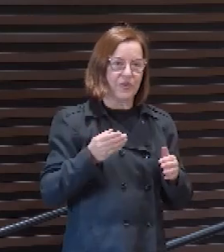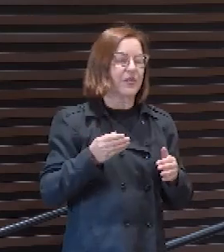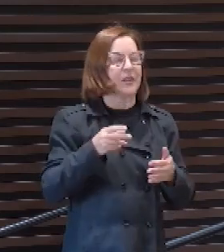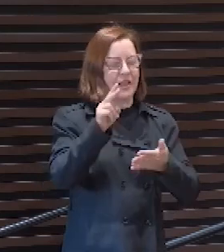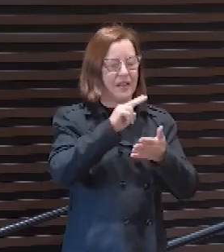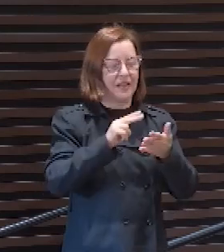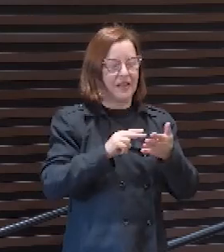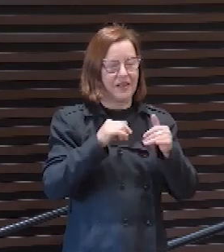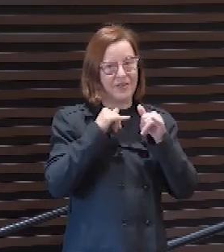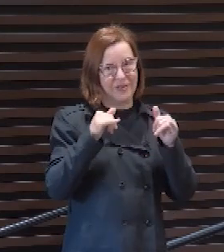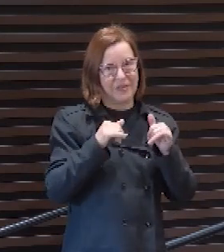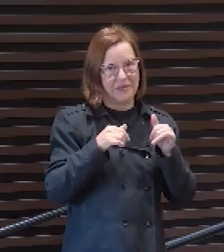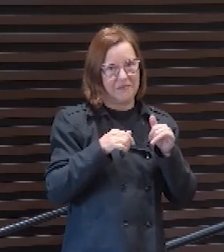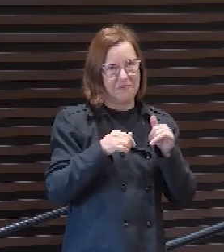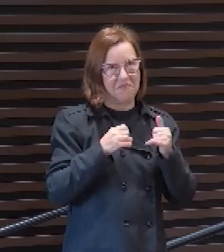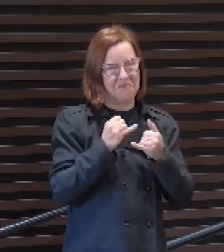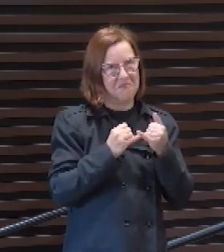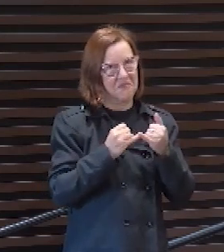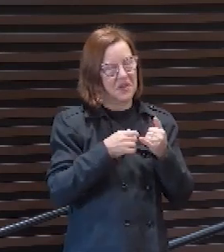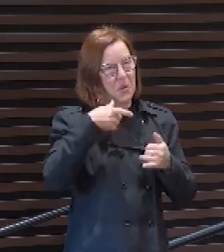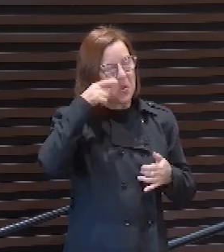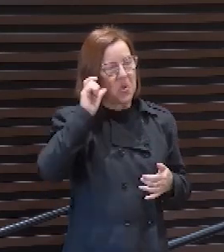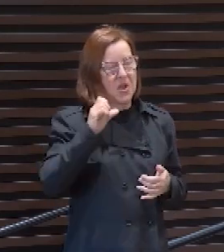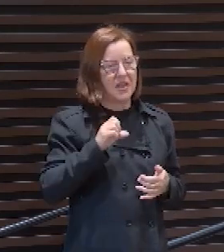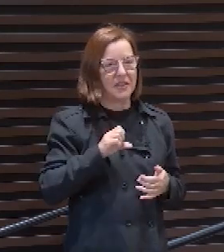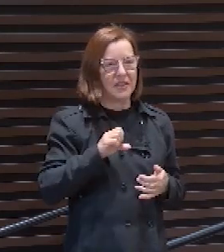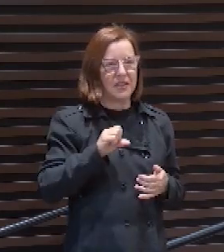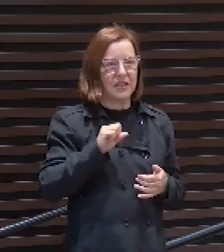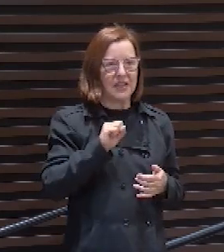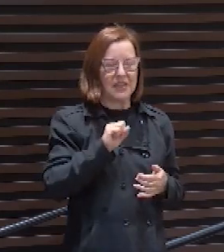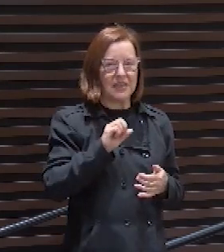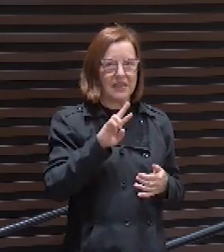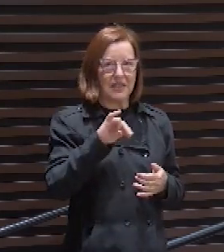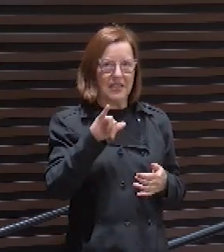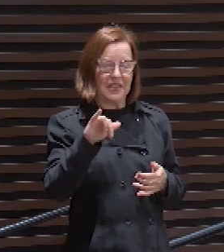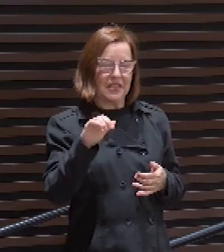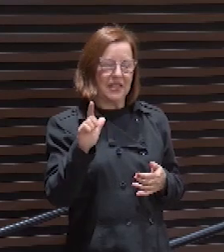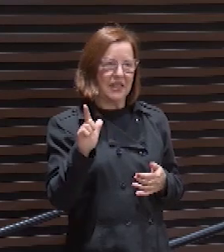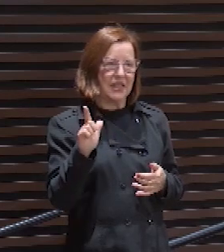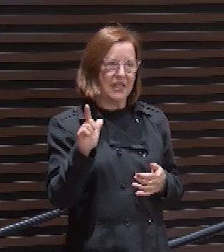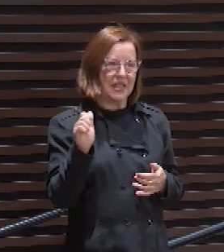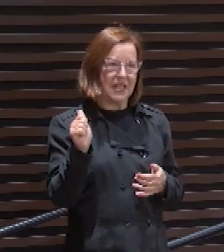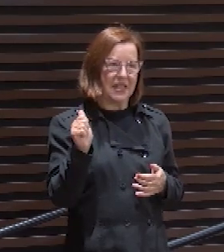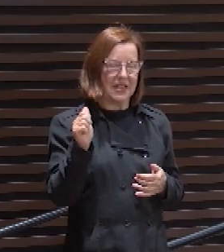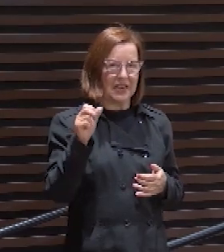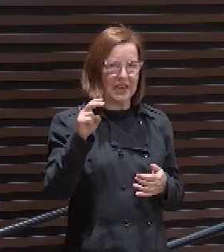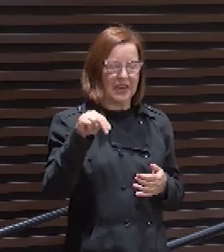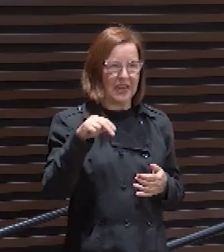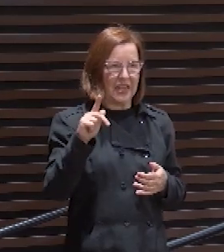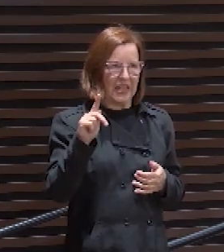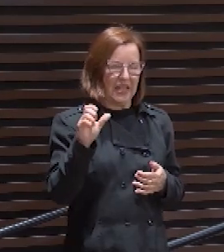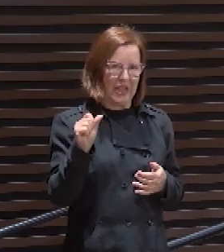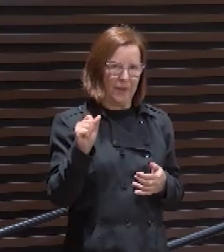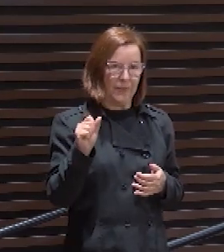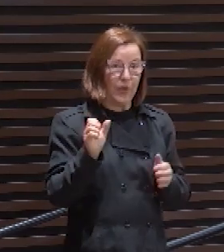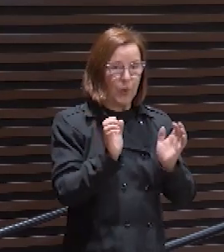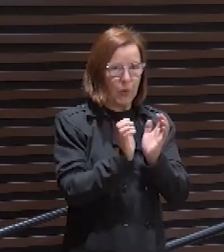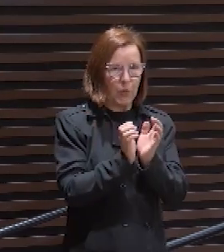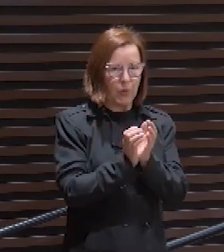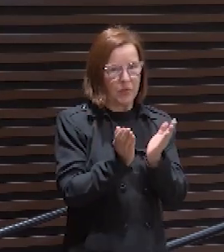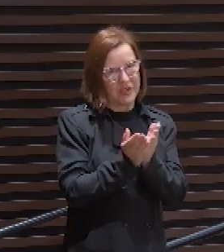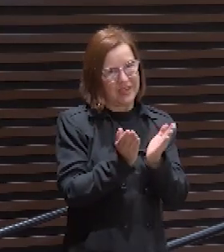parece que ontem, lá no Sri Lanka, um grupo cristão foi atacado por alguns radicais. Alguns